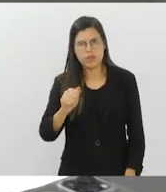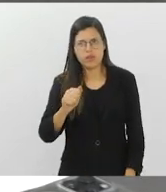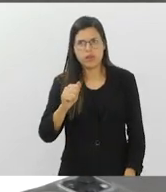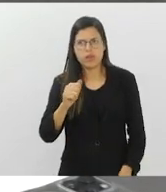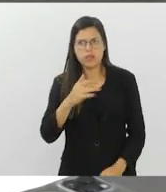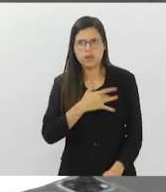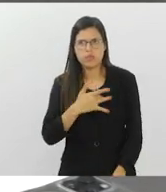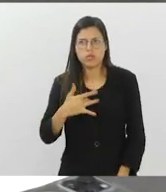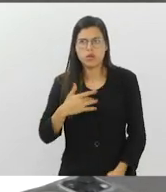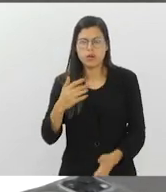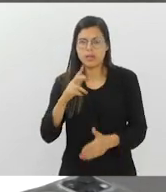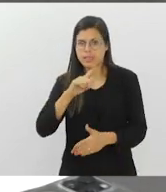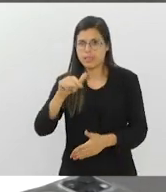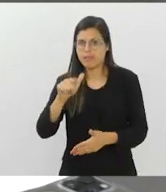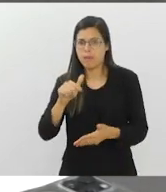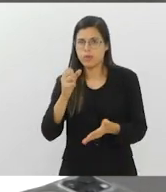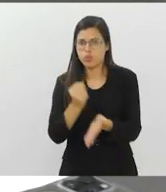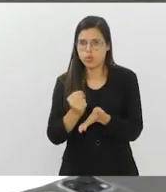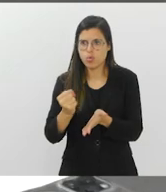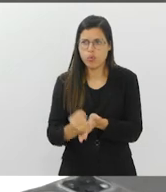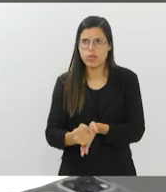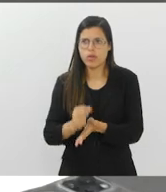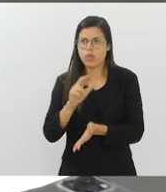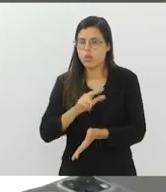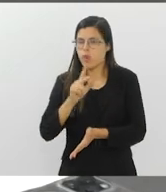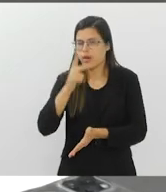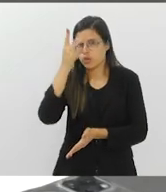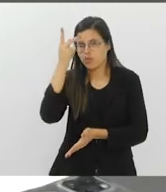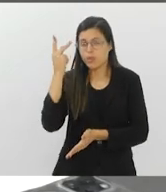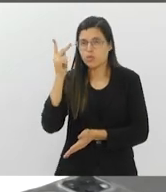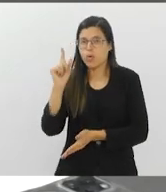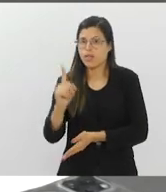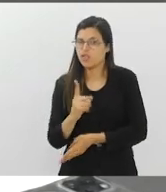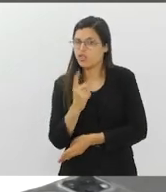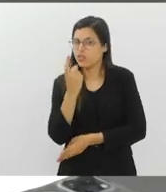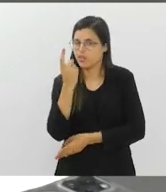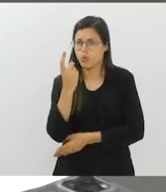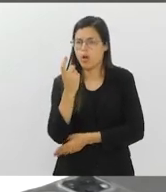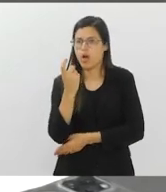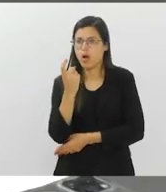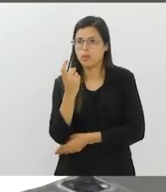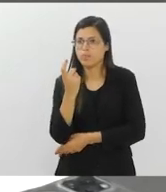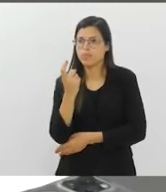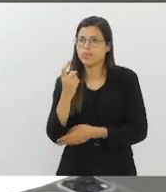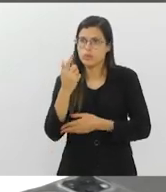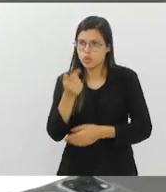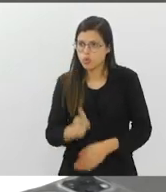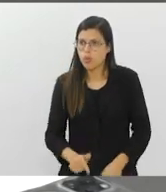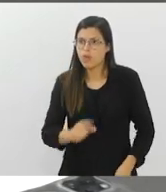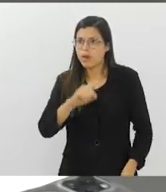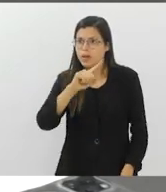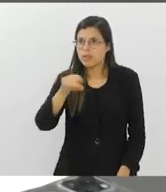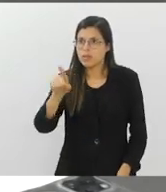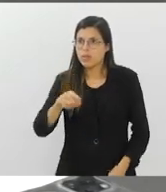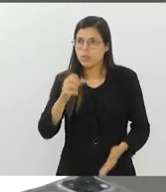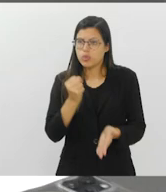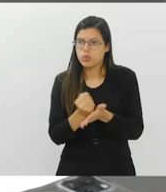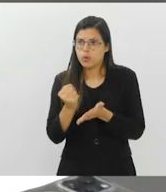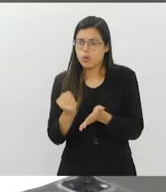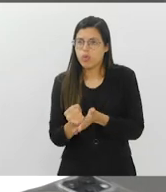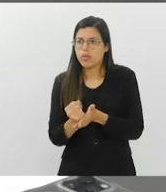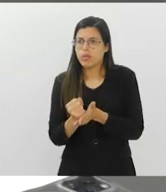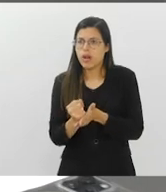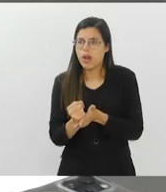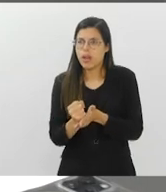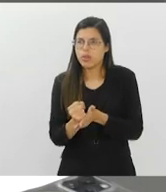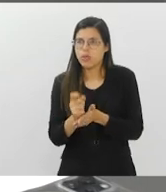contrato e não de pessoas individualmente. Eu insisto, cancelamento de contrato é uma exceção,